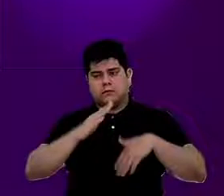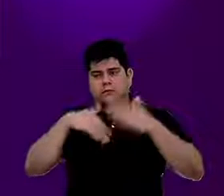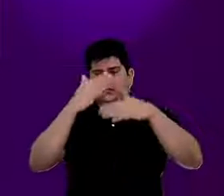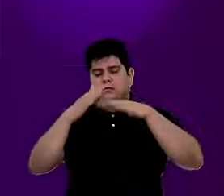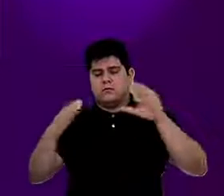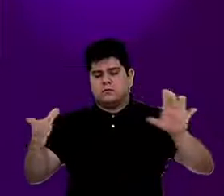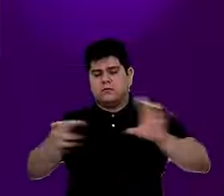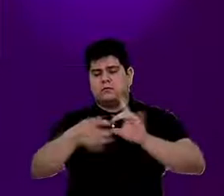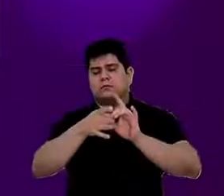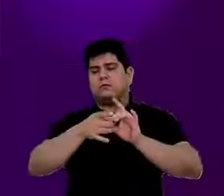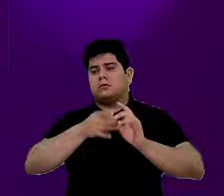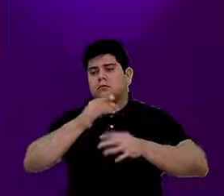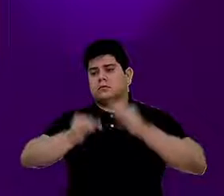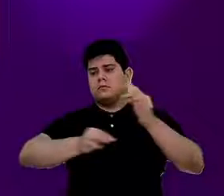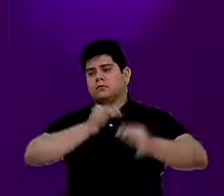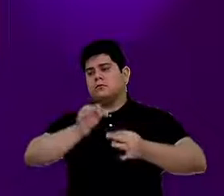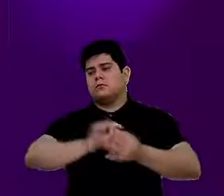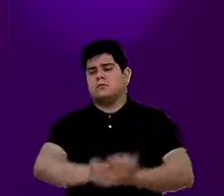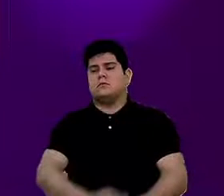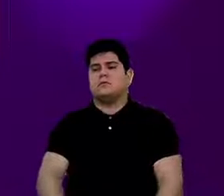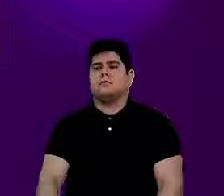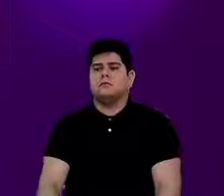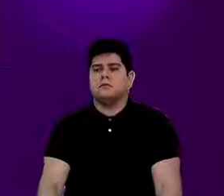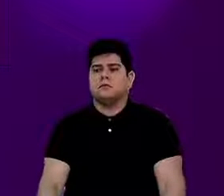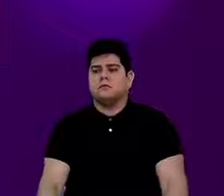aliança terapêutica.